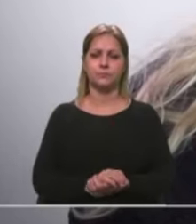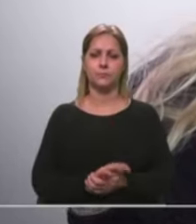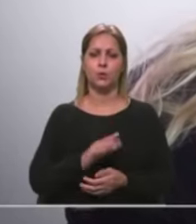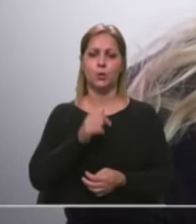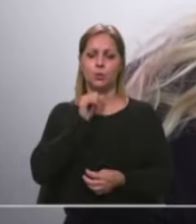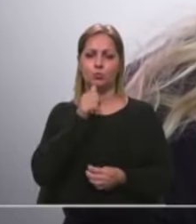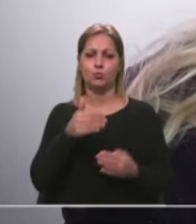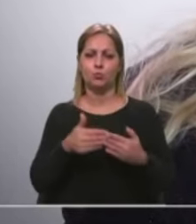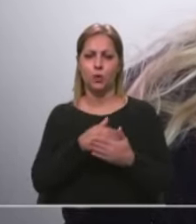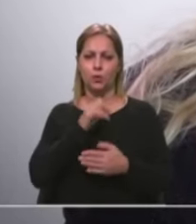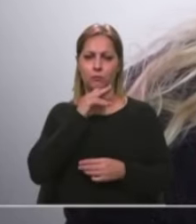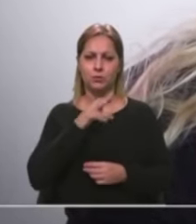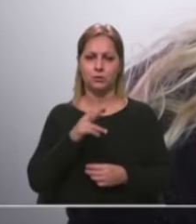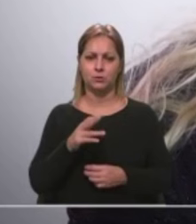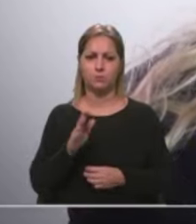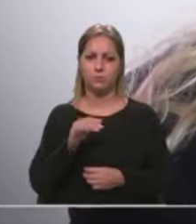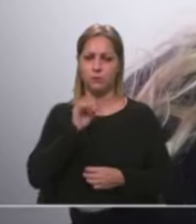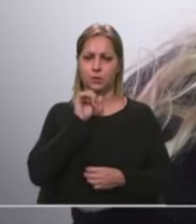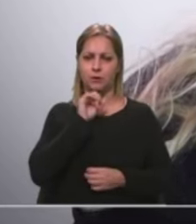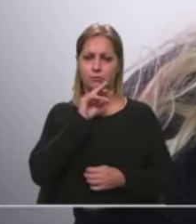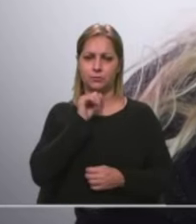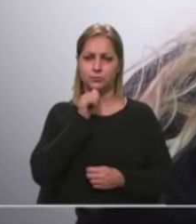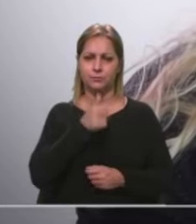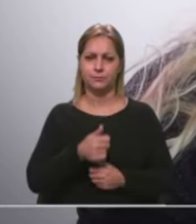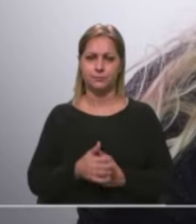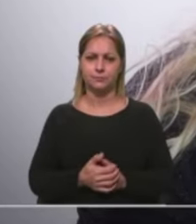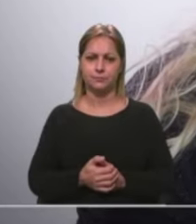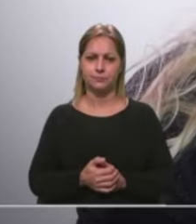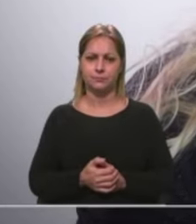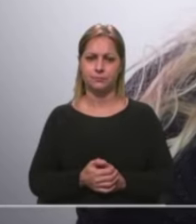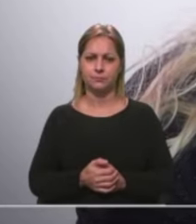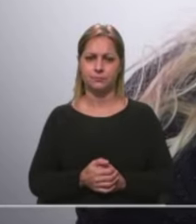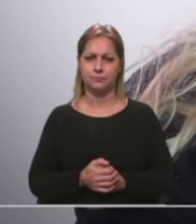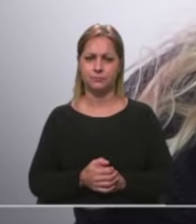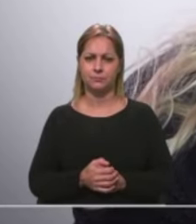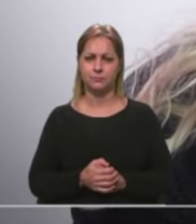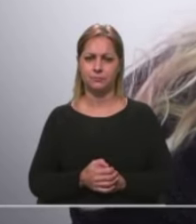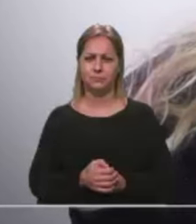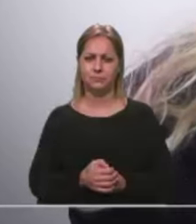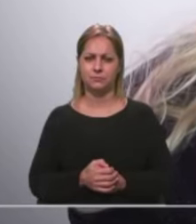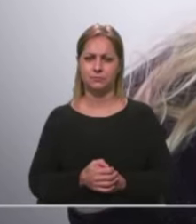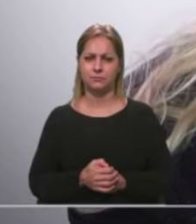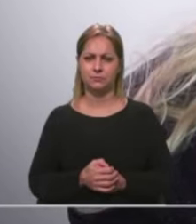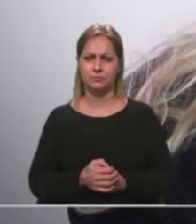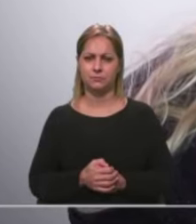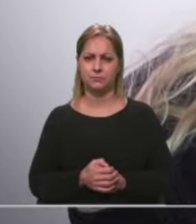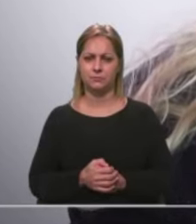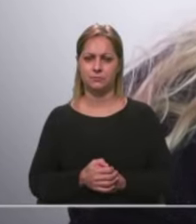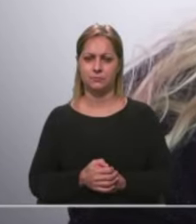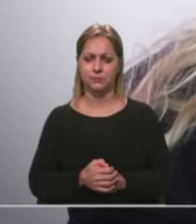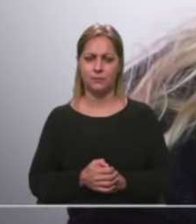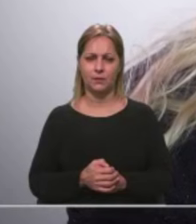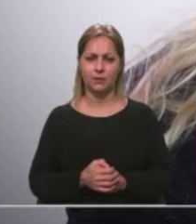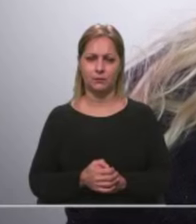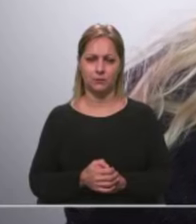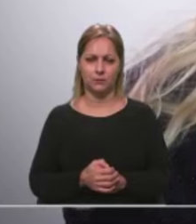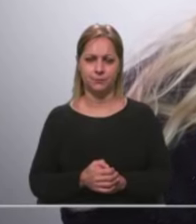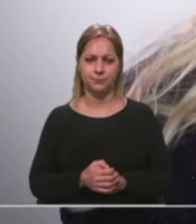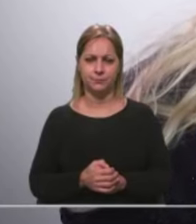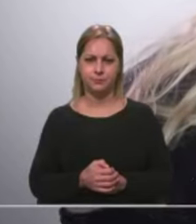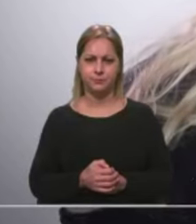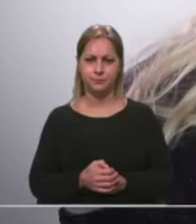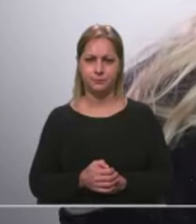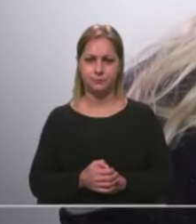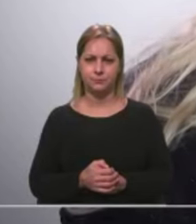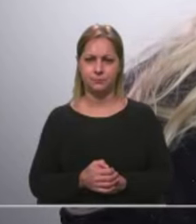morreu o meu avô morreu o meu avô morreu tem a minha avô tem